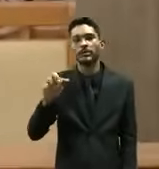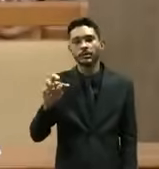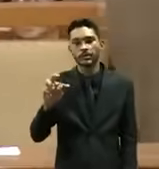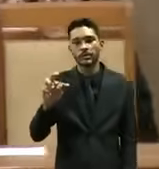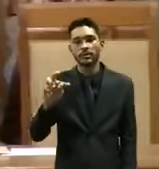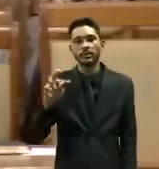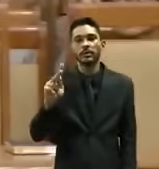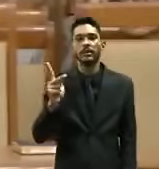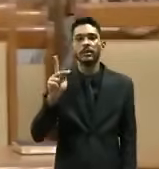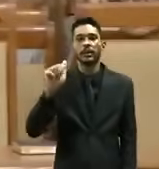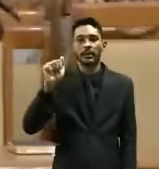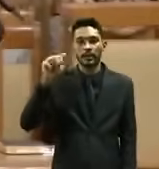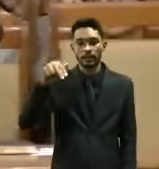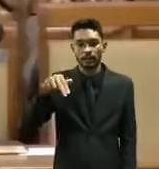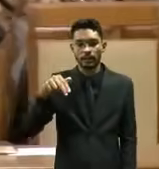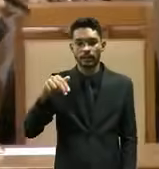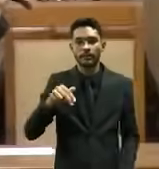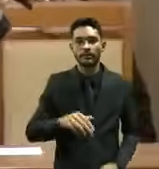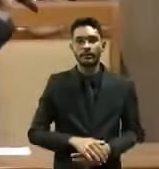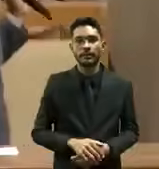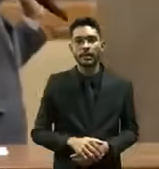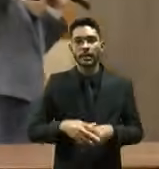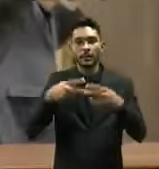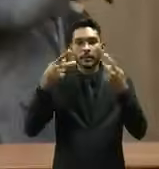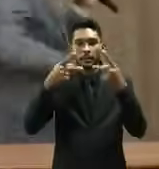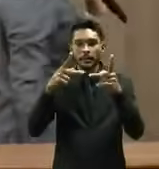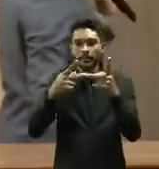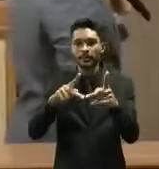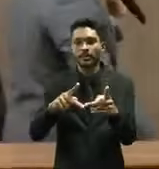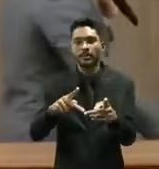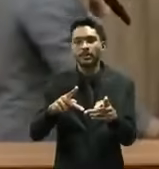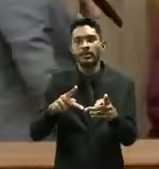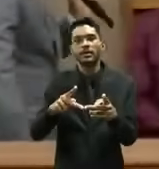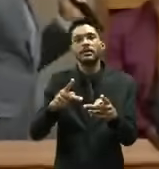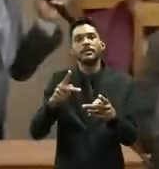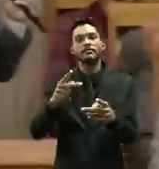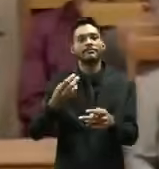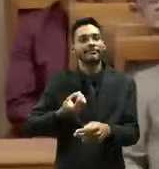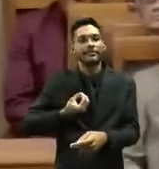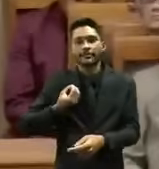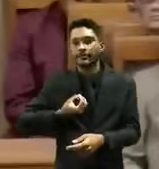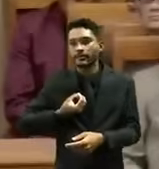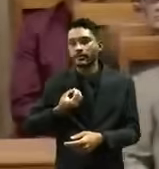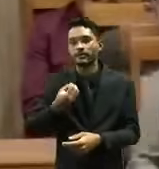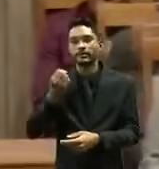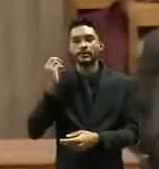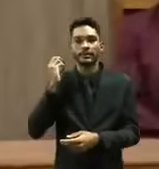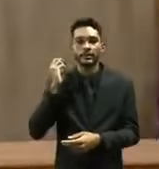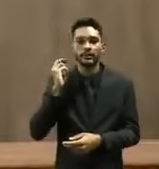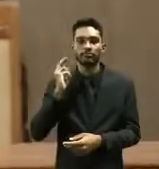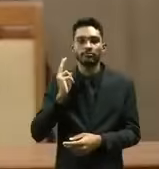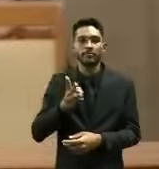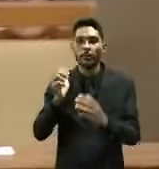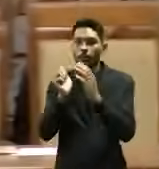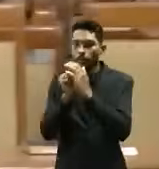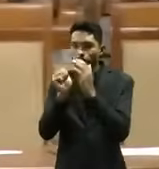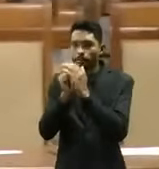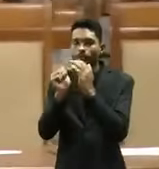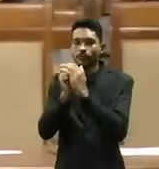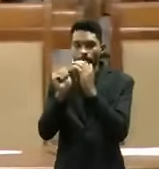mãos ele passou foi meses e meses e meses orando E jejuando é assim não meu irmão Deus não dá para quem não